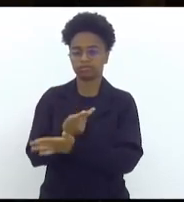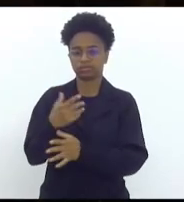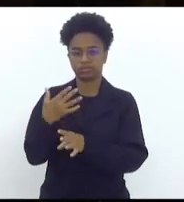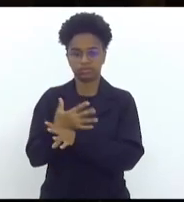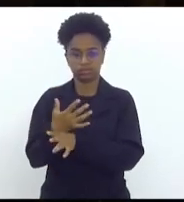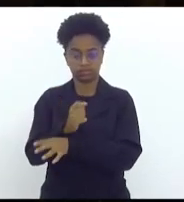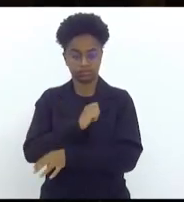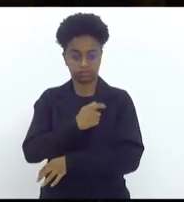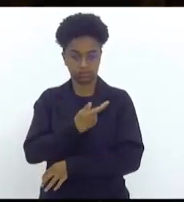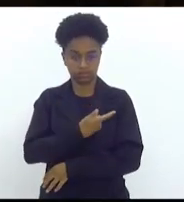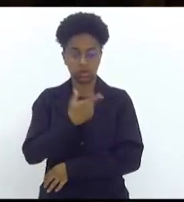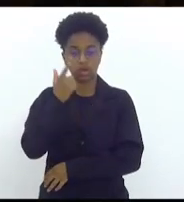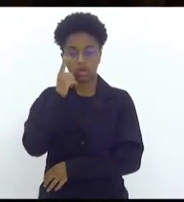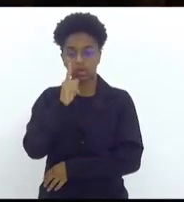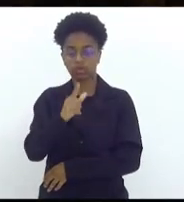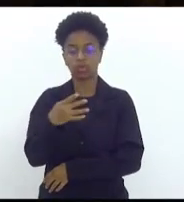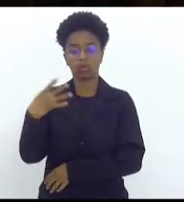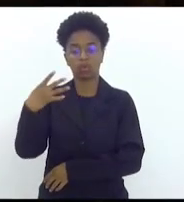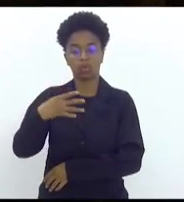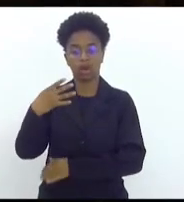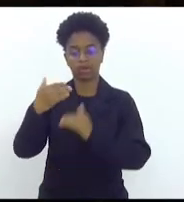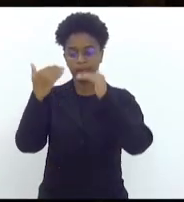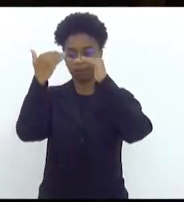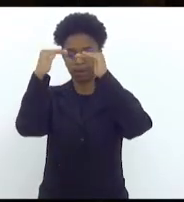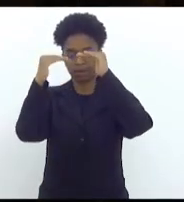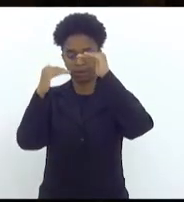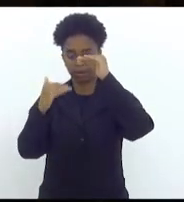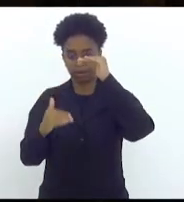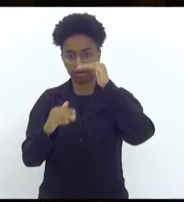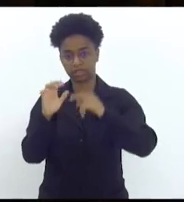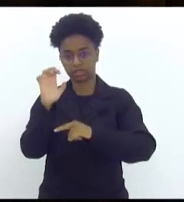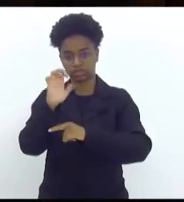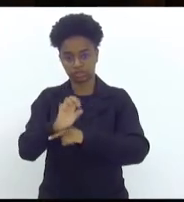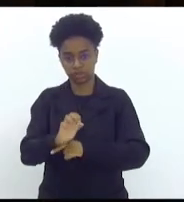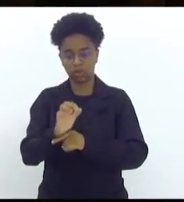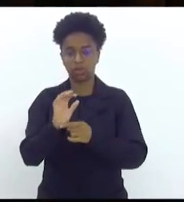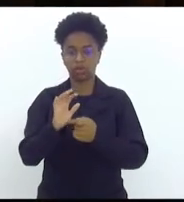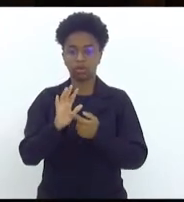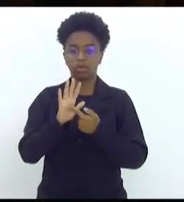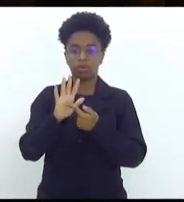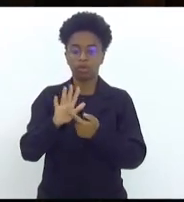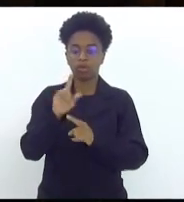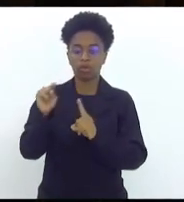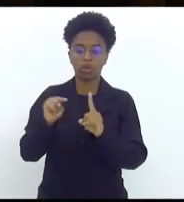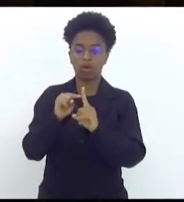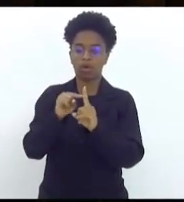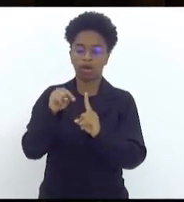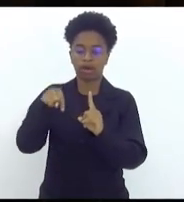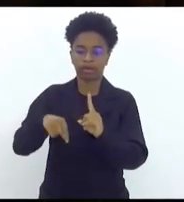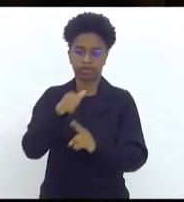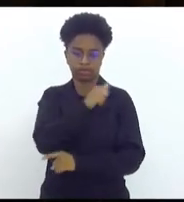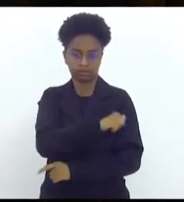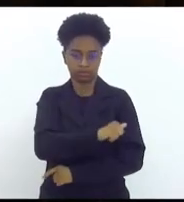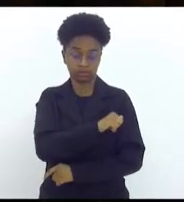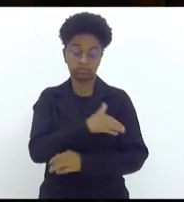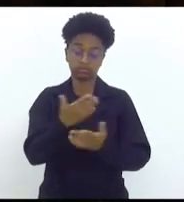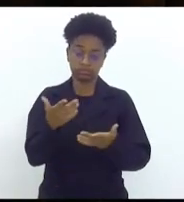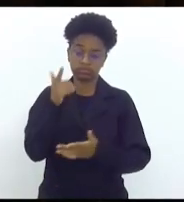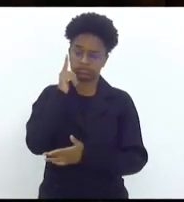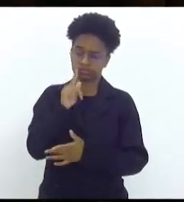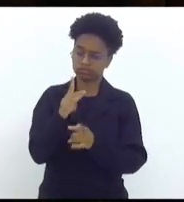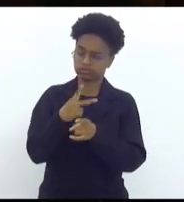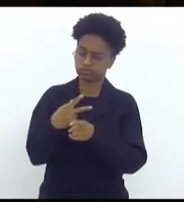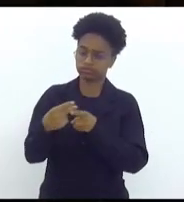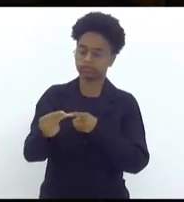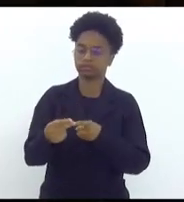alcançaram o quarto lugar no ranking Estadual do sistema integrado de metas do Estado do Rio é uma conquista e tanto